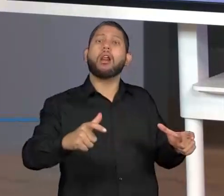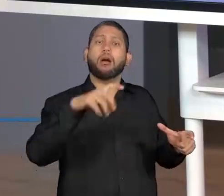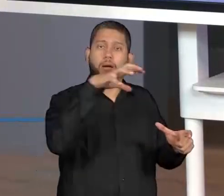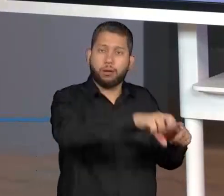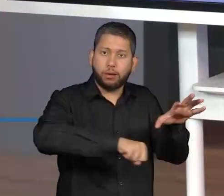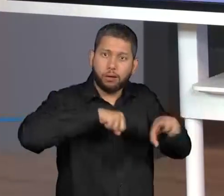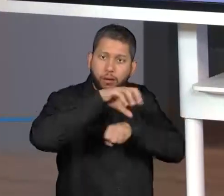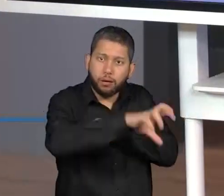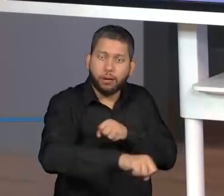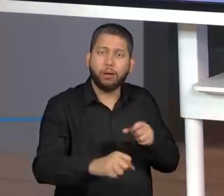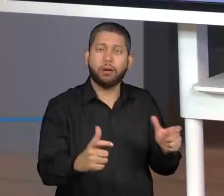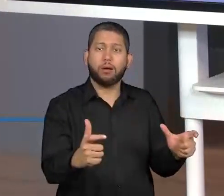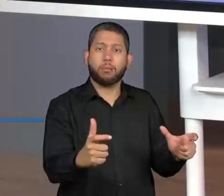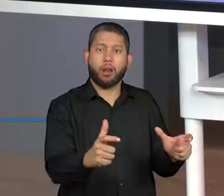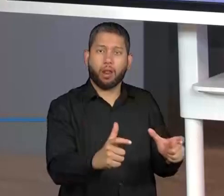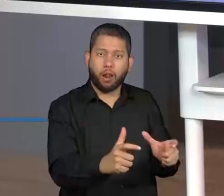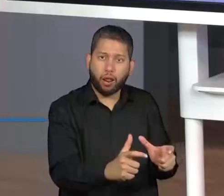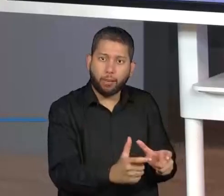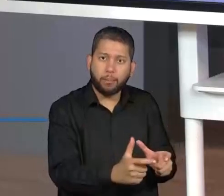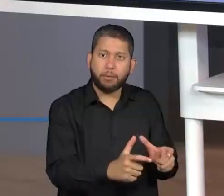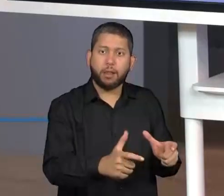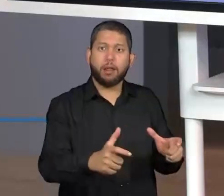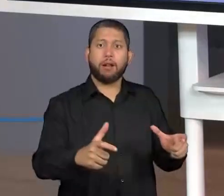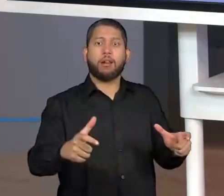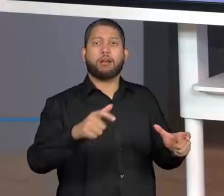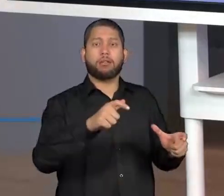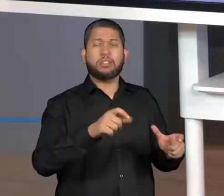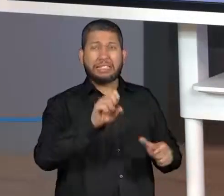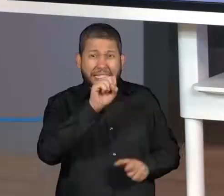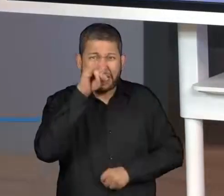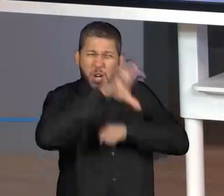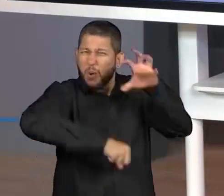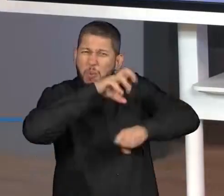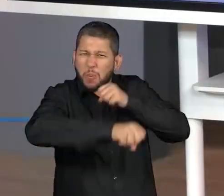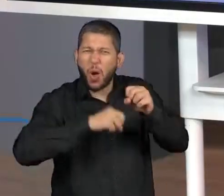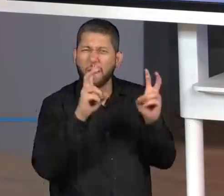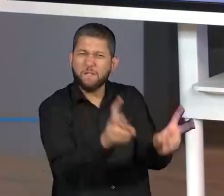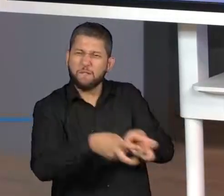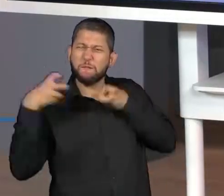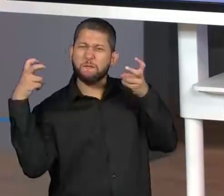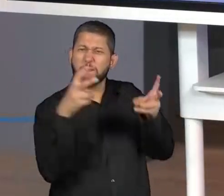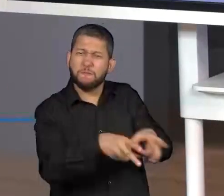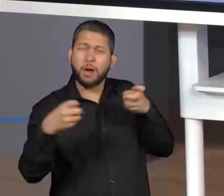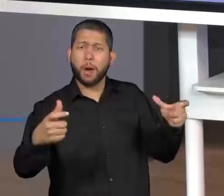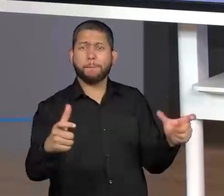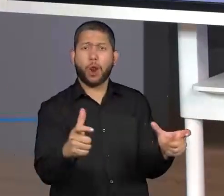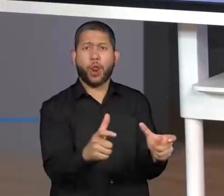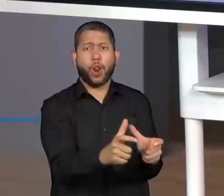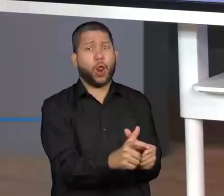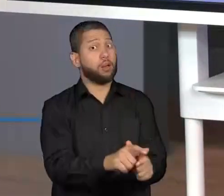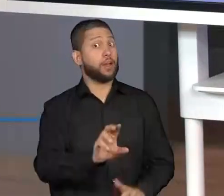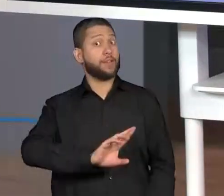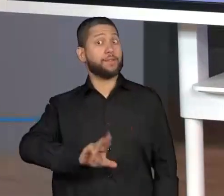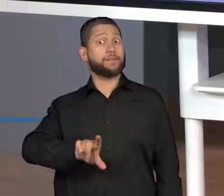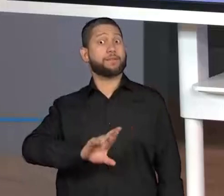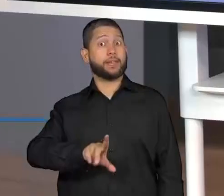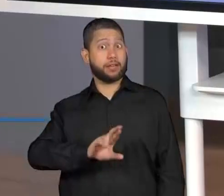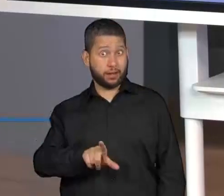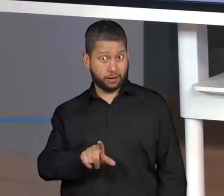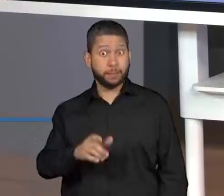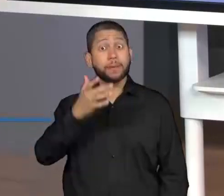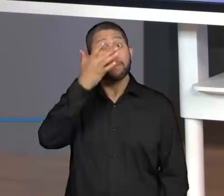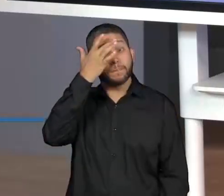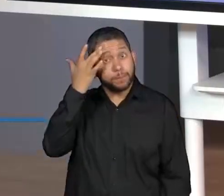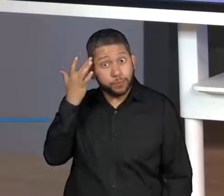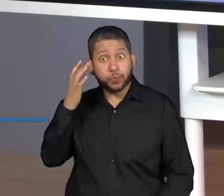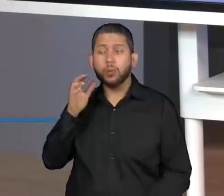continuam preservando esse meio ambiente, continuam cultivando essa natureza da região onde eles habitam.